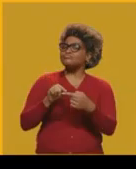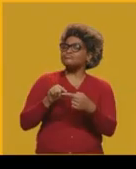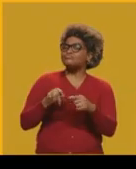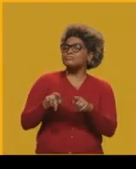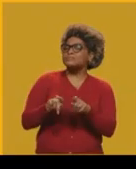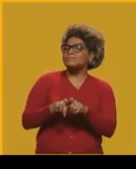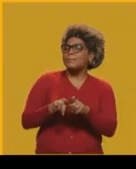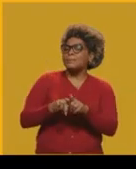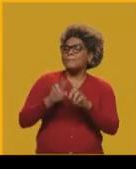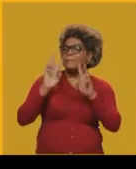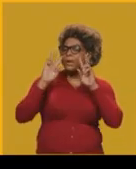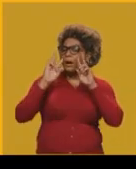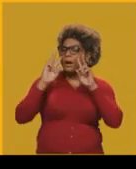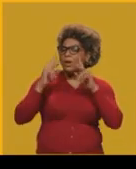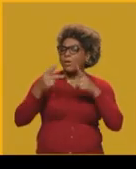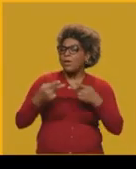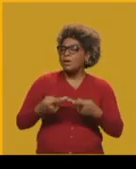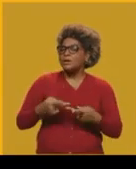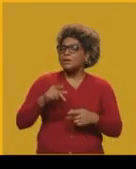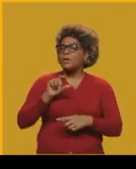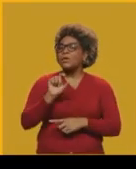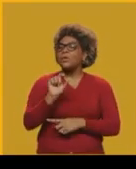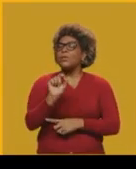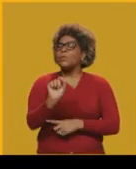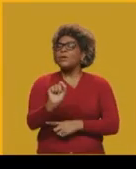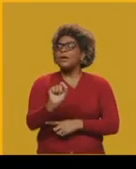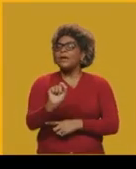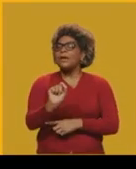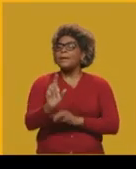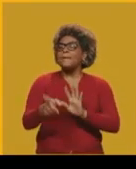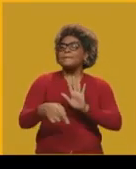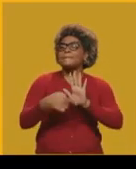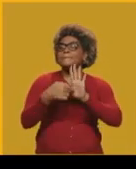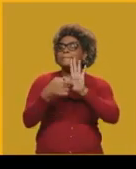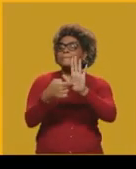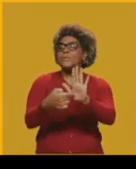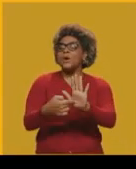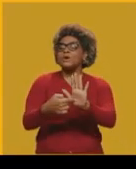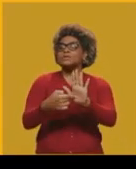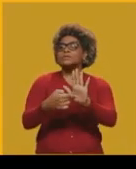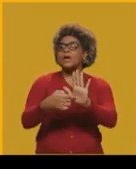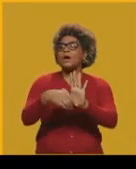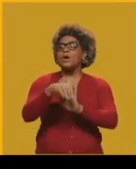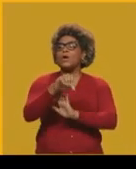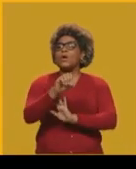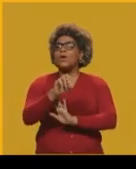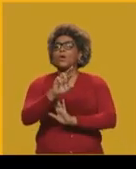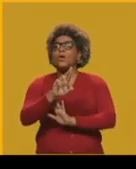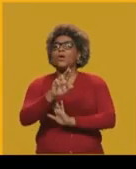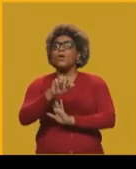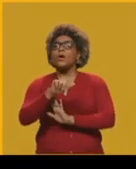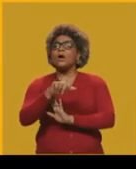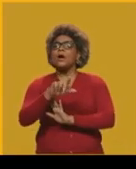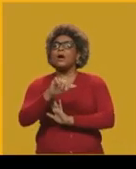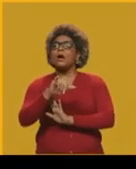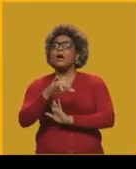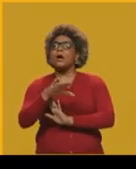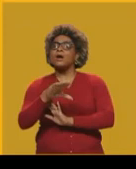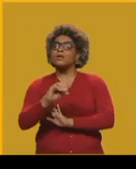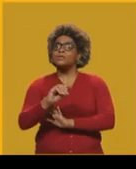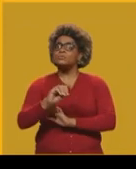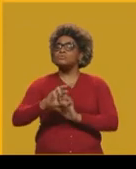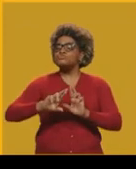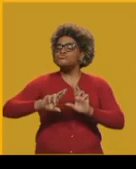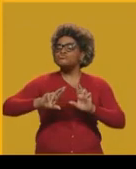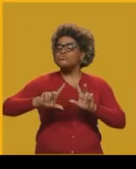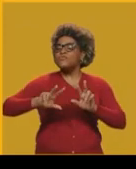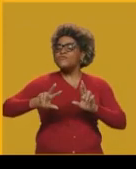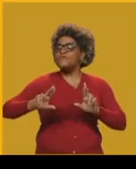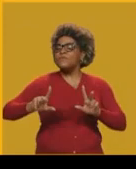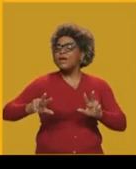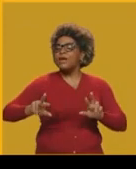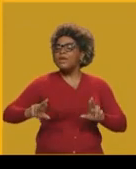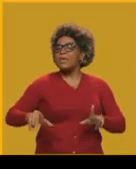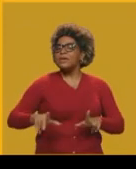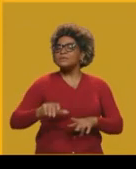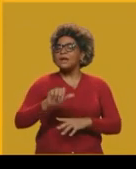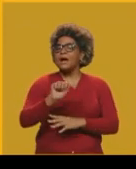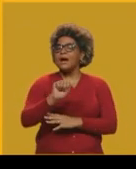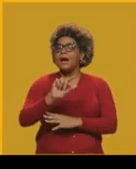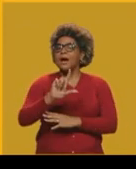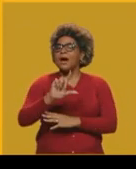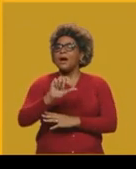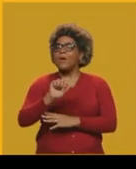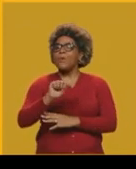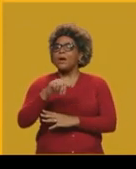as substâncias que apresentam a função orgânica, diferenciar alcanos, alcenos e alcinos e nomear as